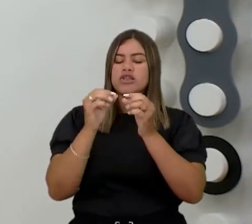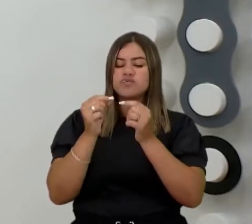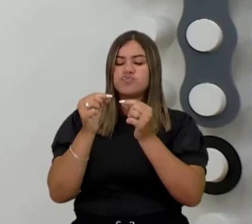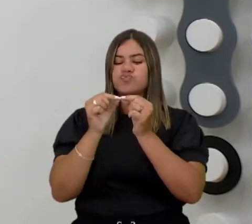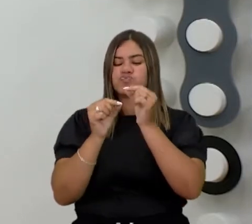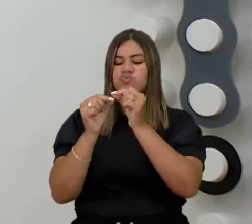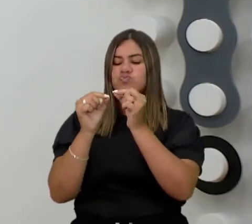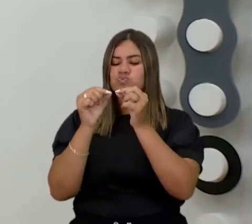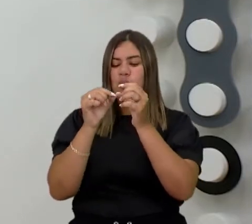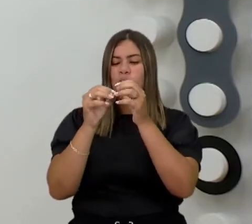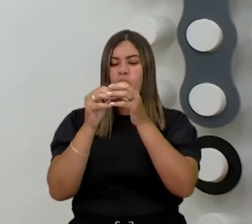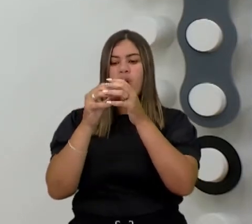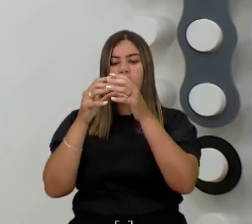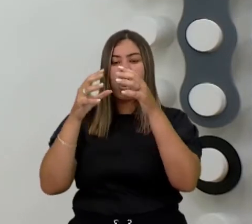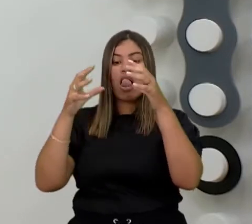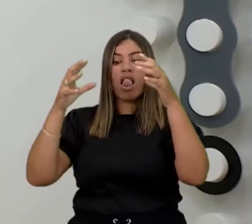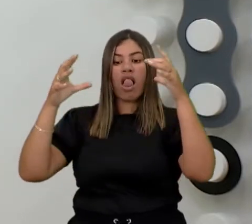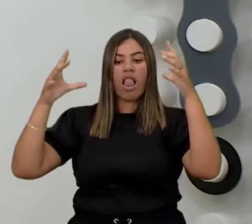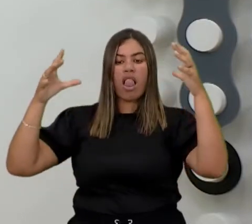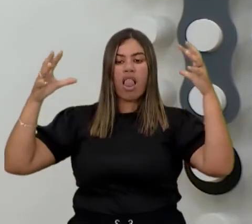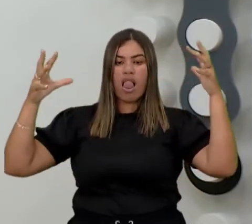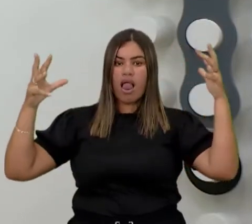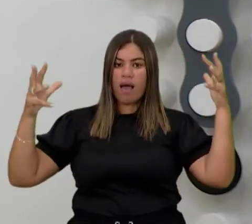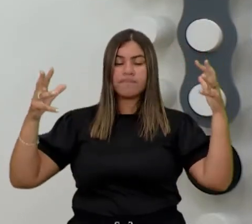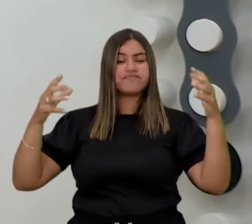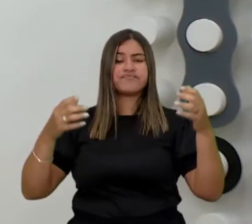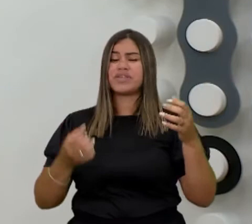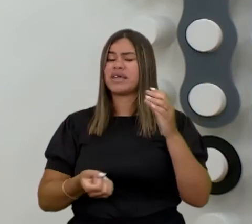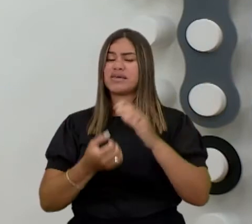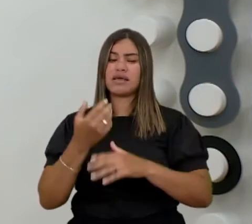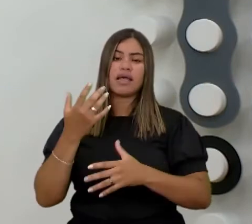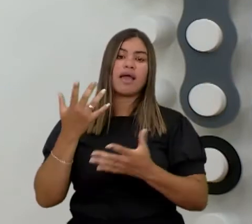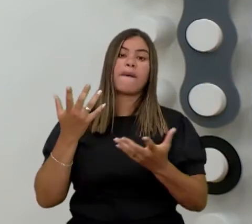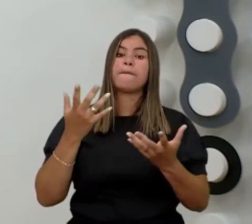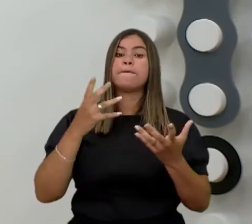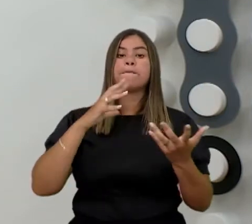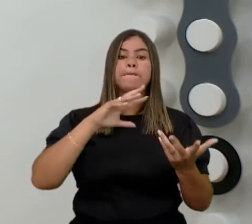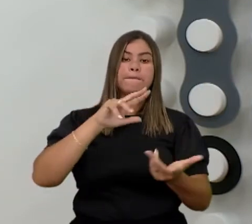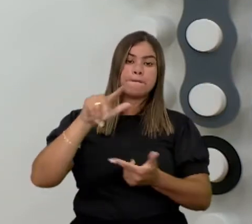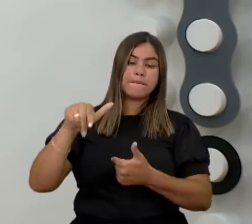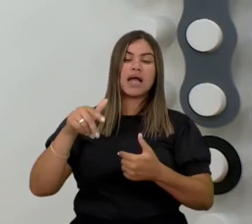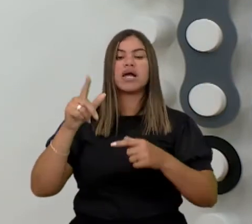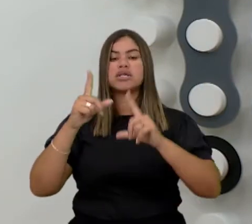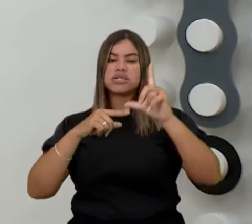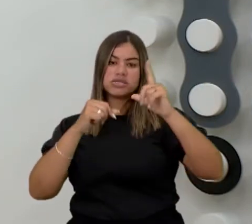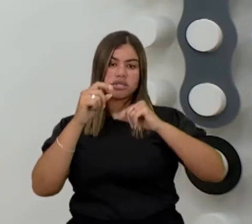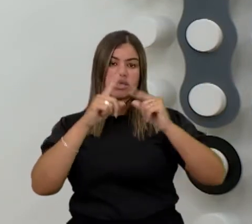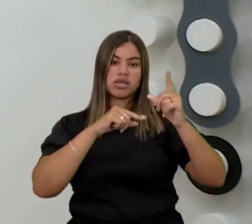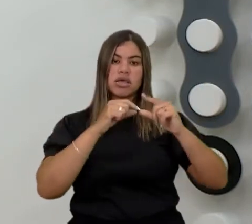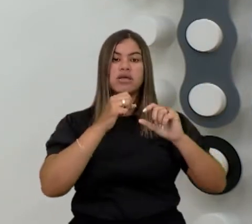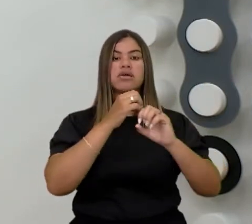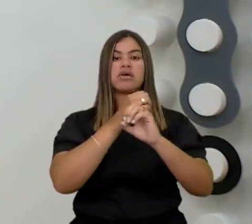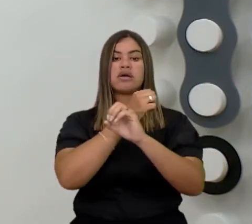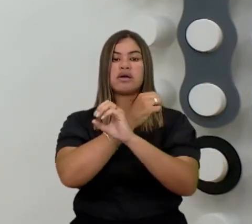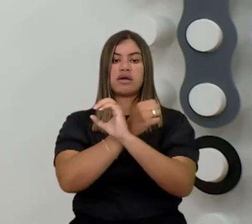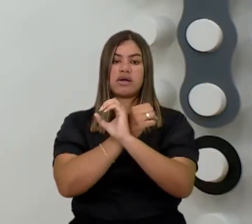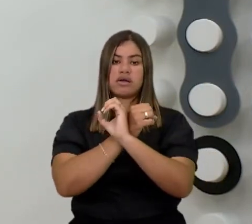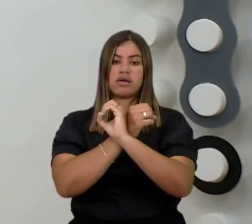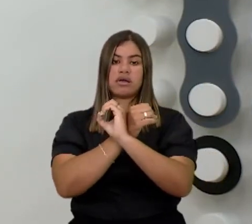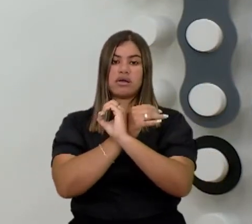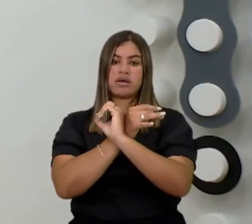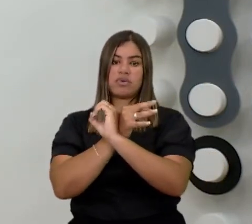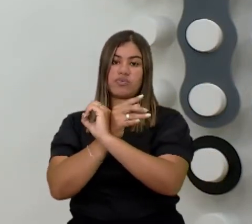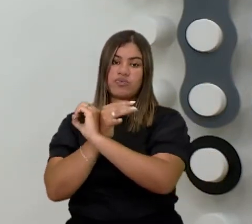formando planetas, estrelas, asteroides, cometas e outras formas que nós temos aqui no nosso